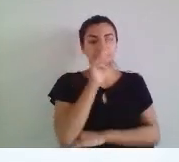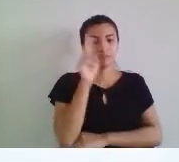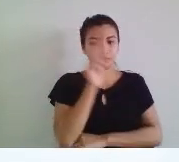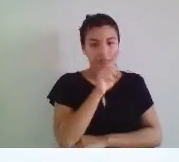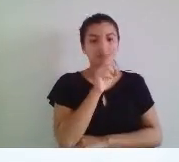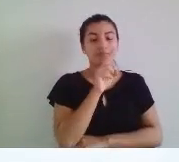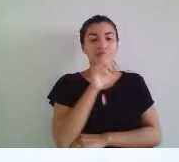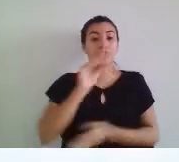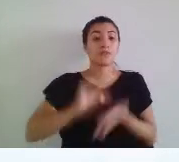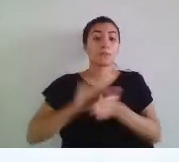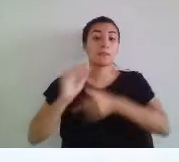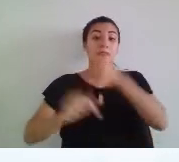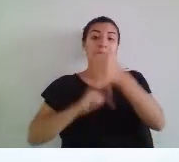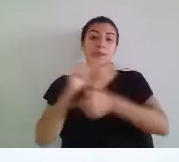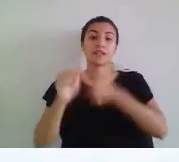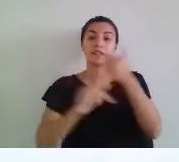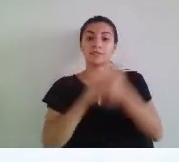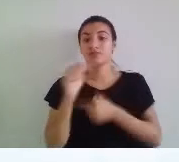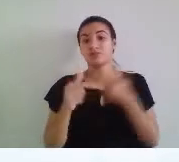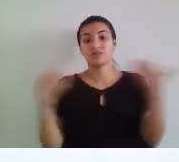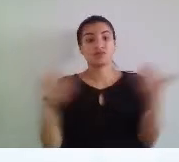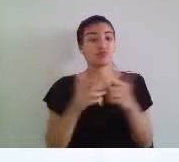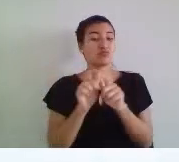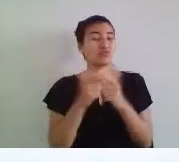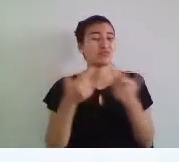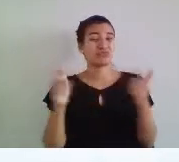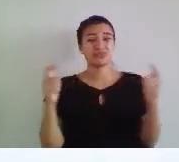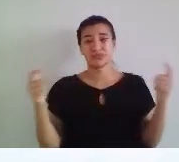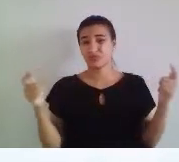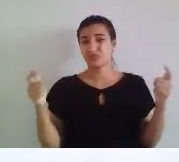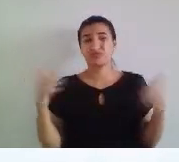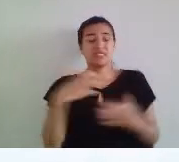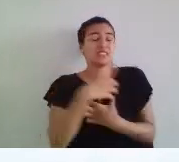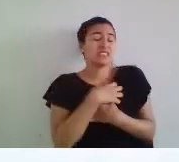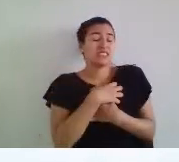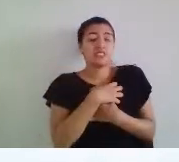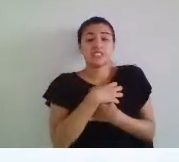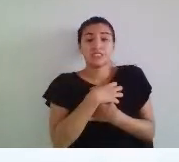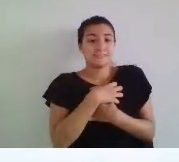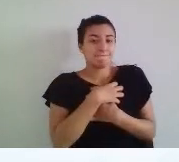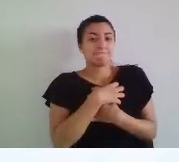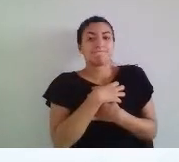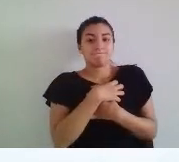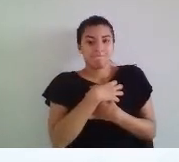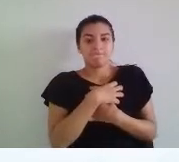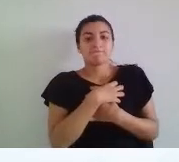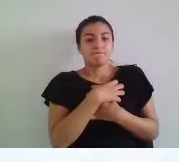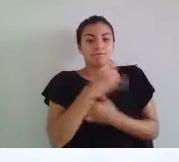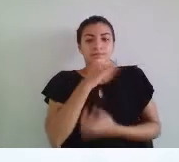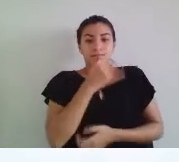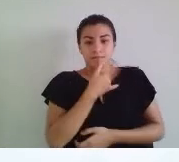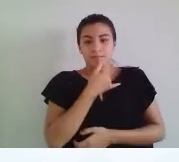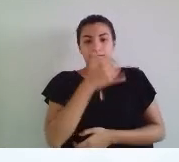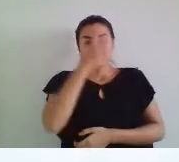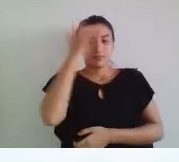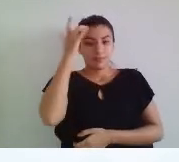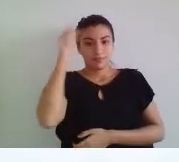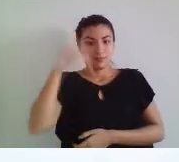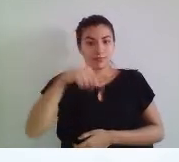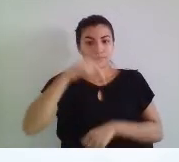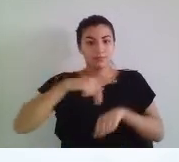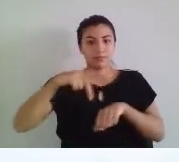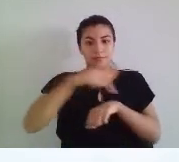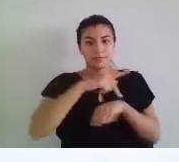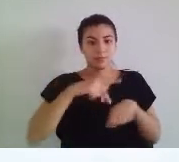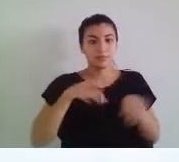O desemprego está aumentando de forma exponencial o número de desalentados em nosso país. E